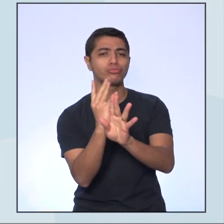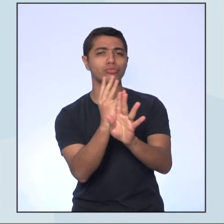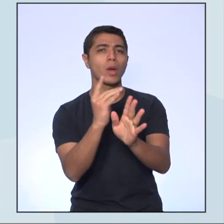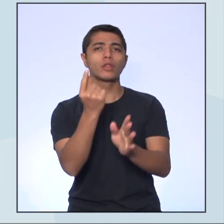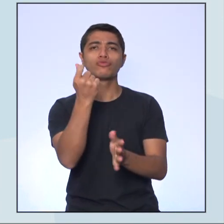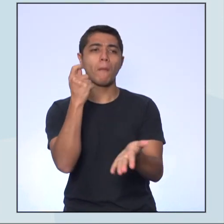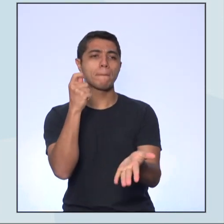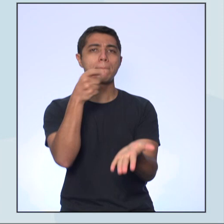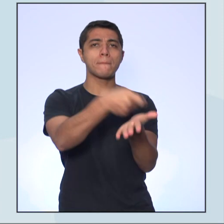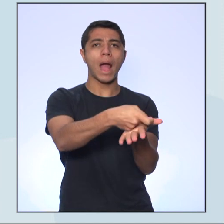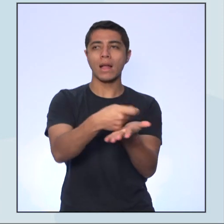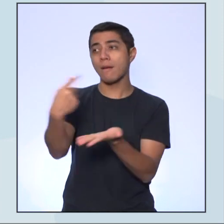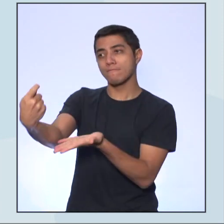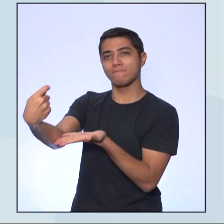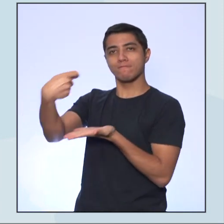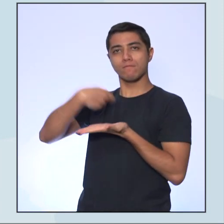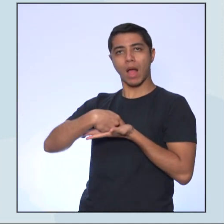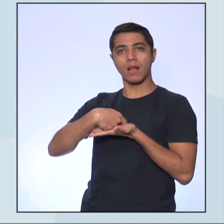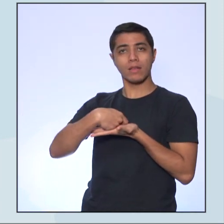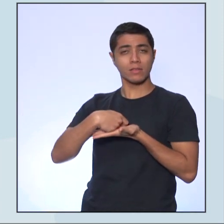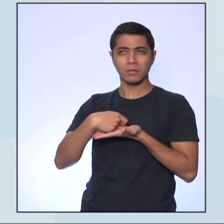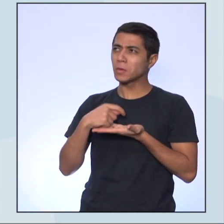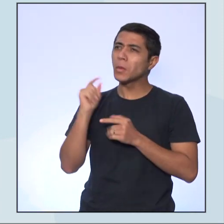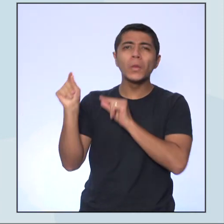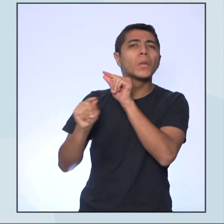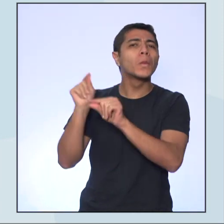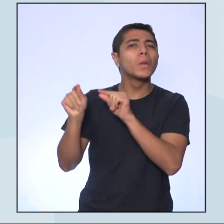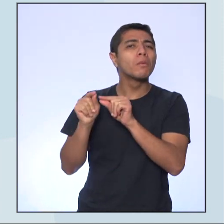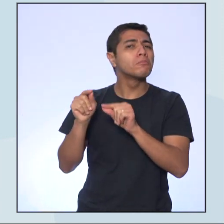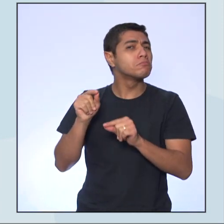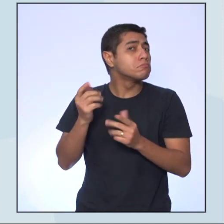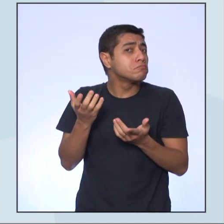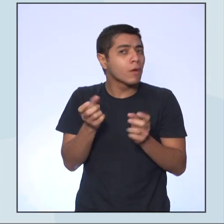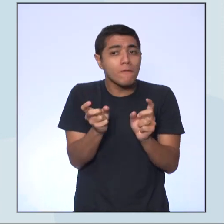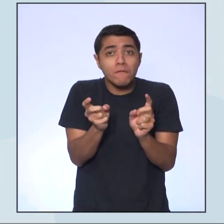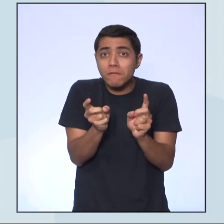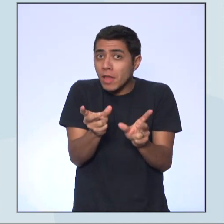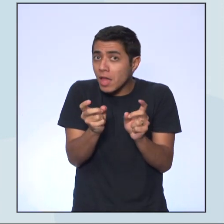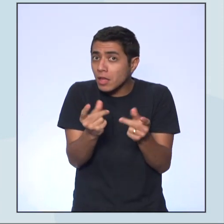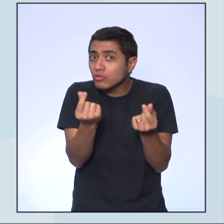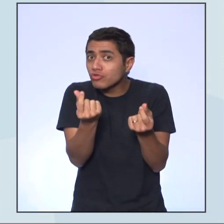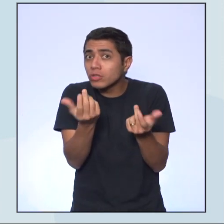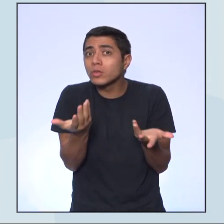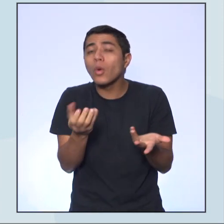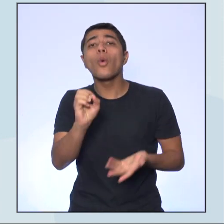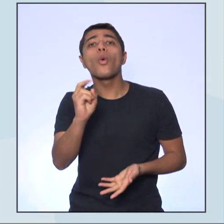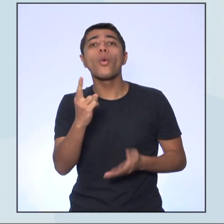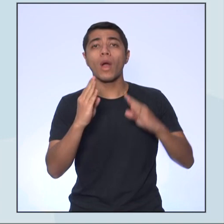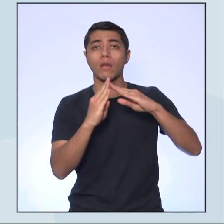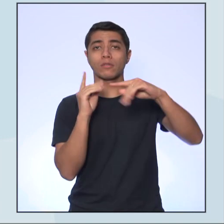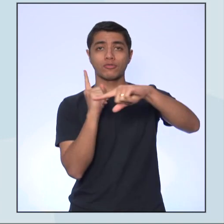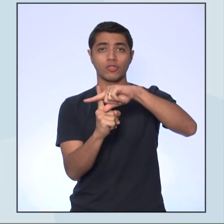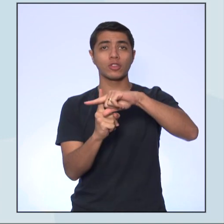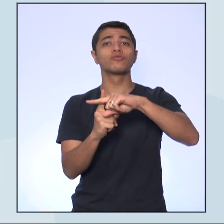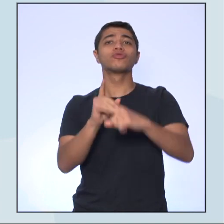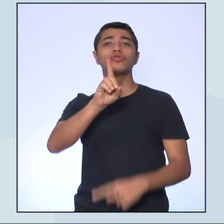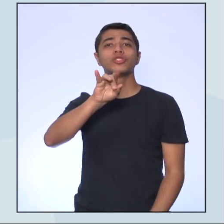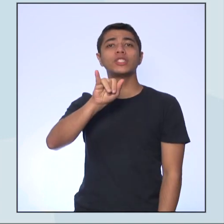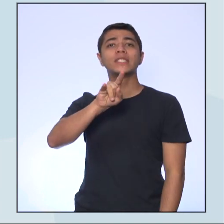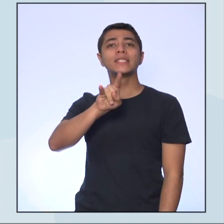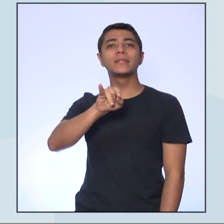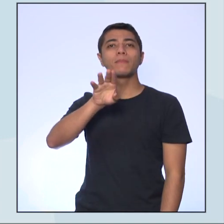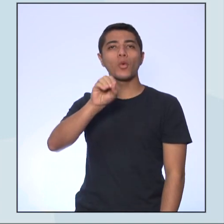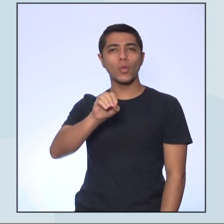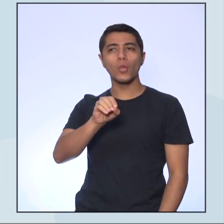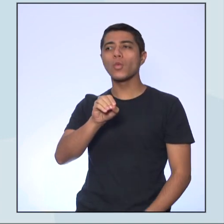acontecendo nesta cena? Será que é uma coisa comercial? Será que é pagamento de dízimo? Enfim, vamos criando hipóteses,